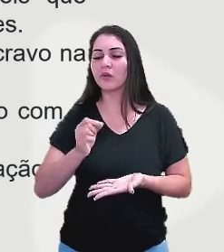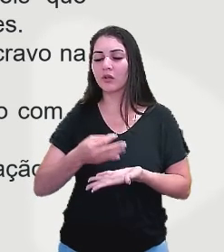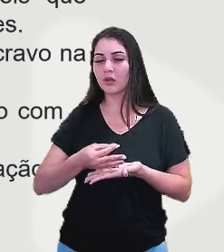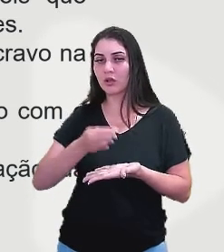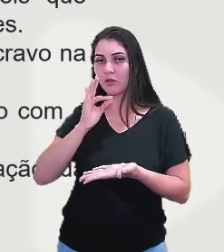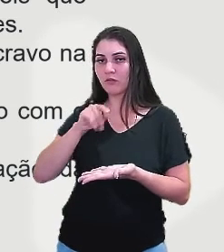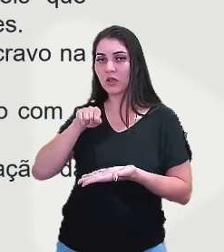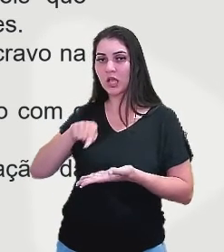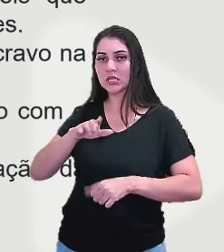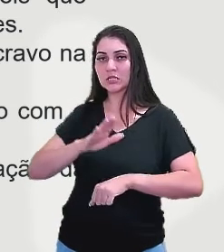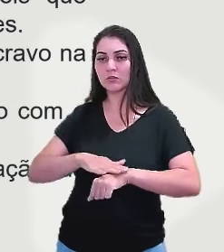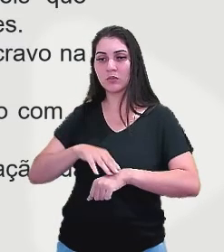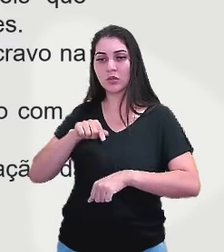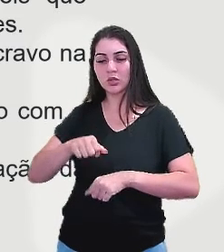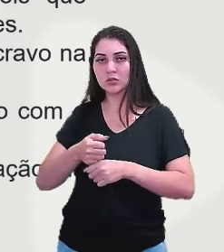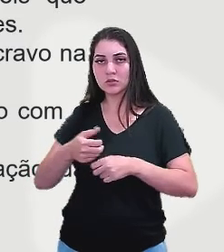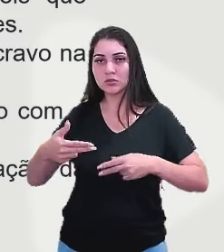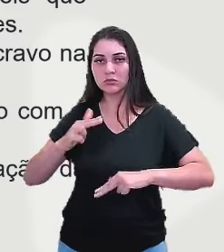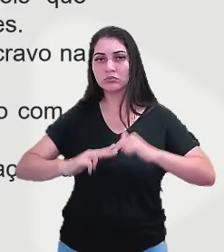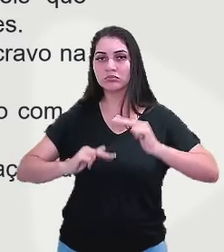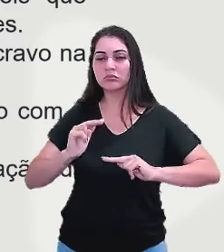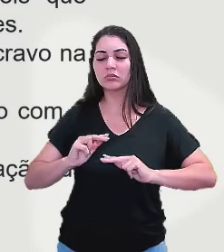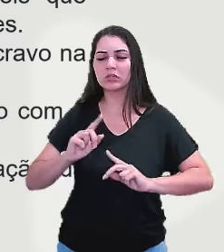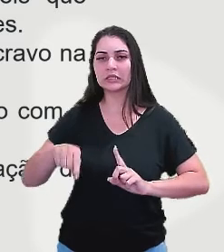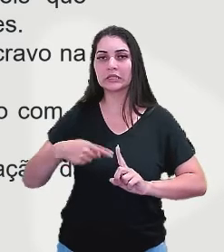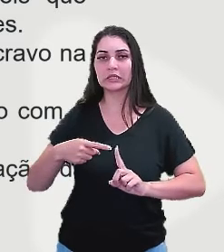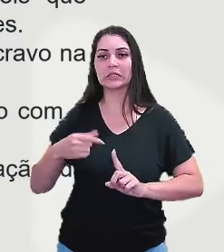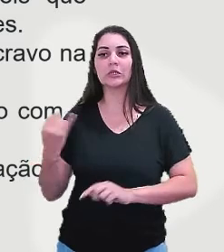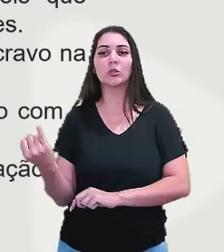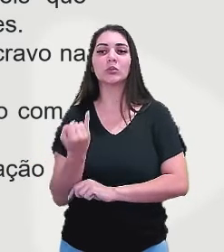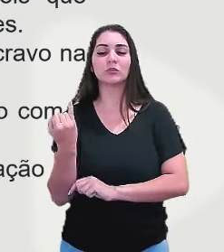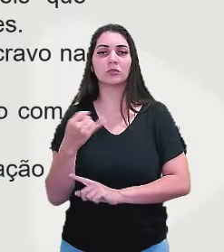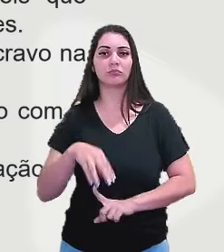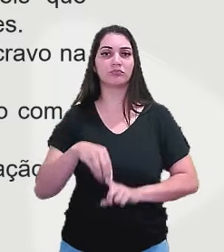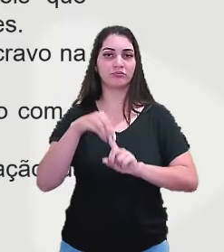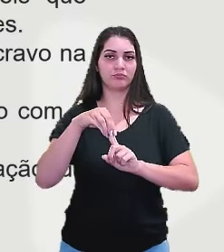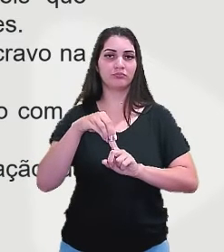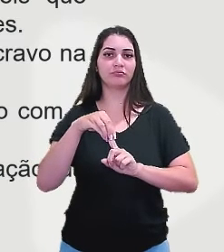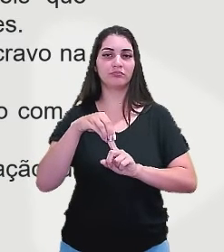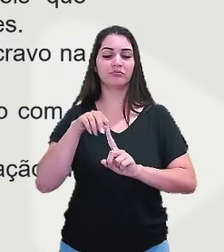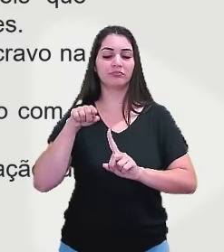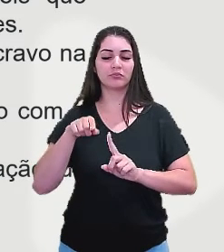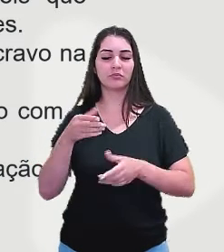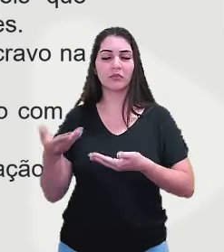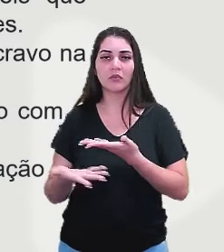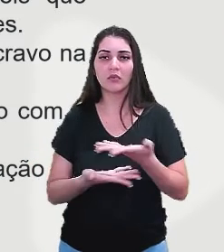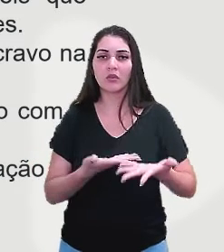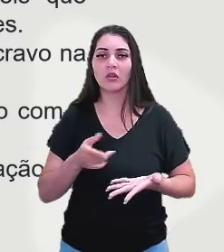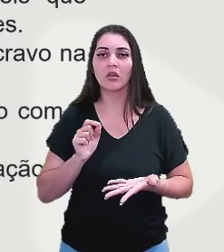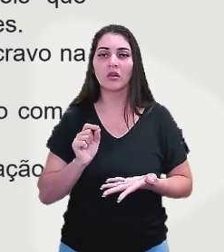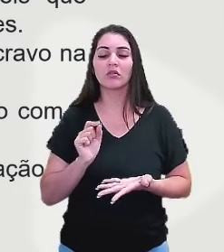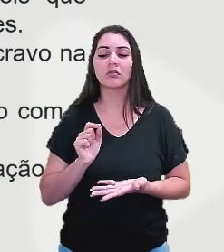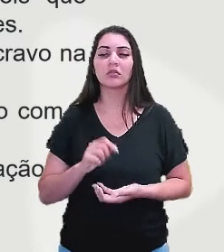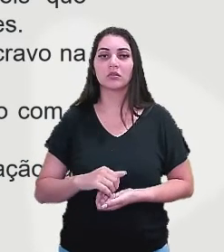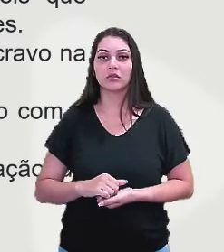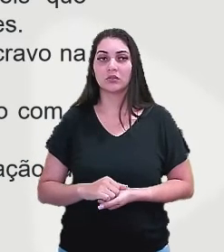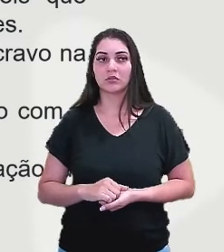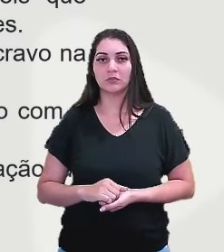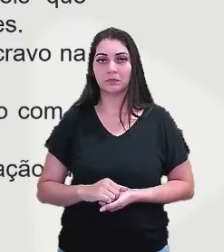momento que esse produto passa a ser o principal meio para